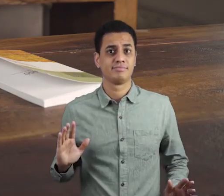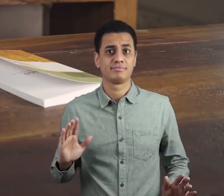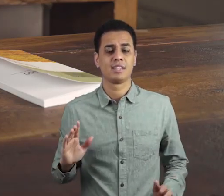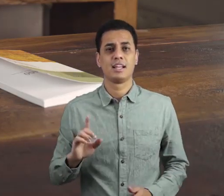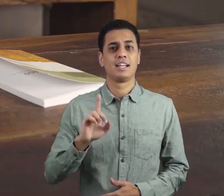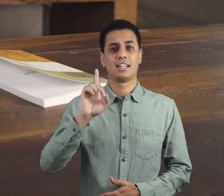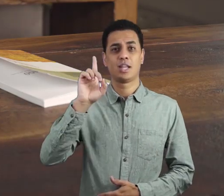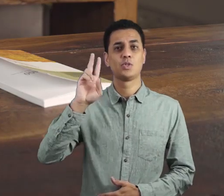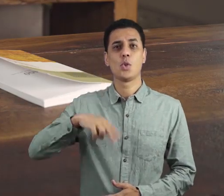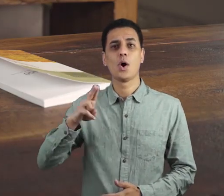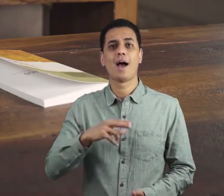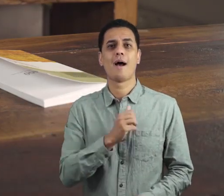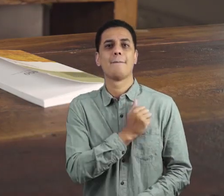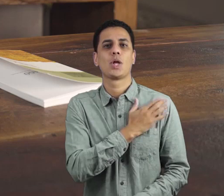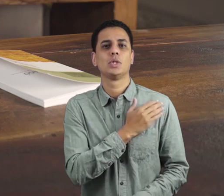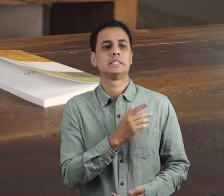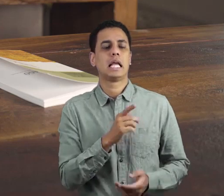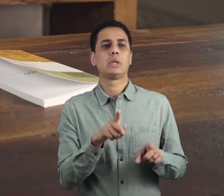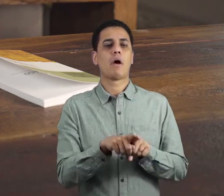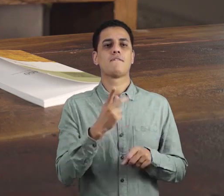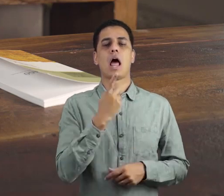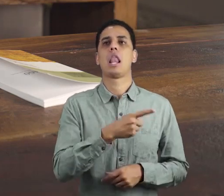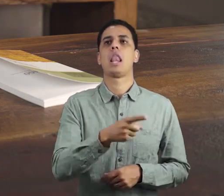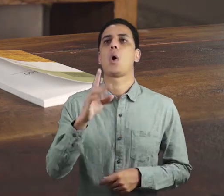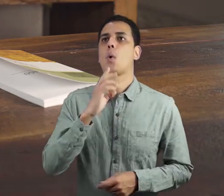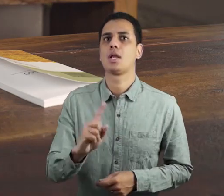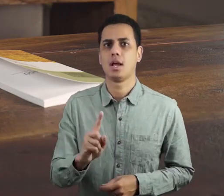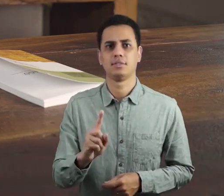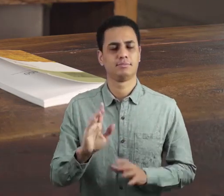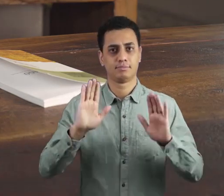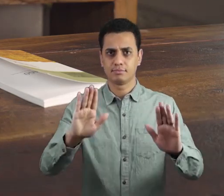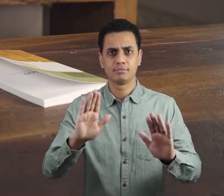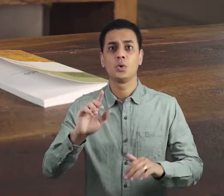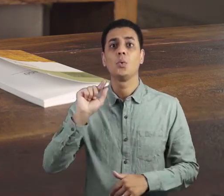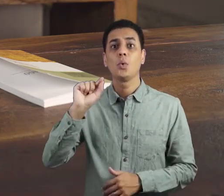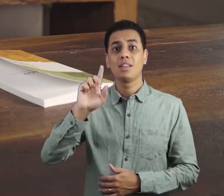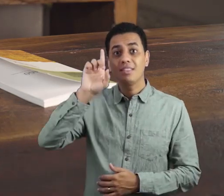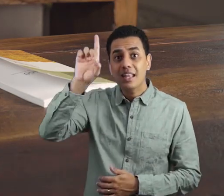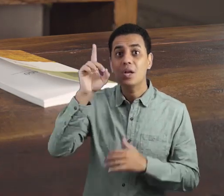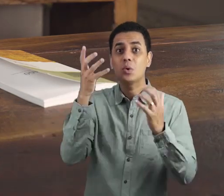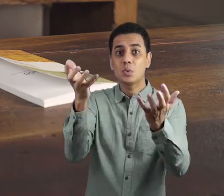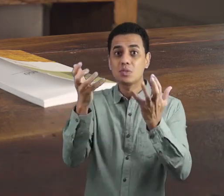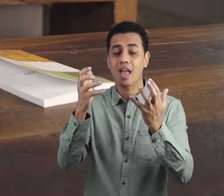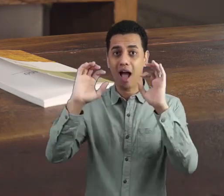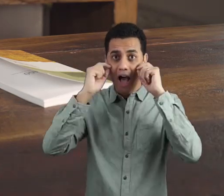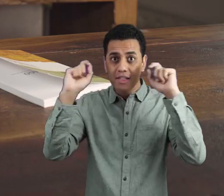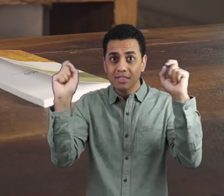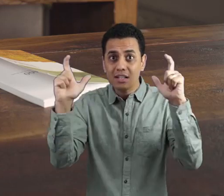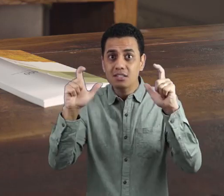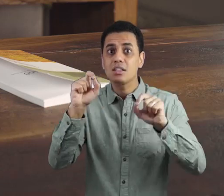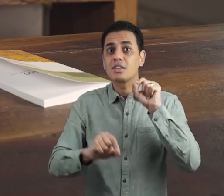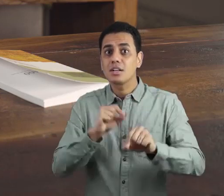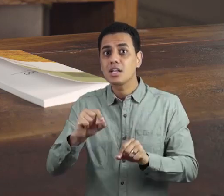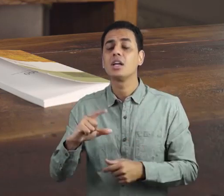justo simples. E agora ele vai falar para o cristão, para aquele que está sendo abusado, e ele vai dizer